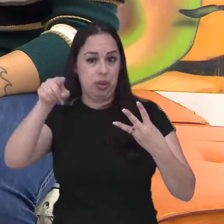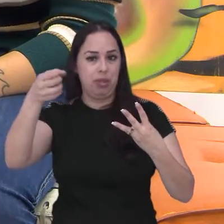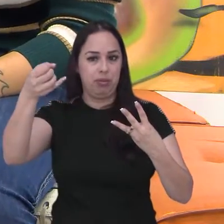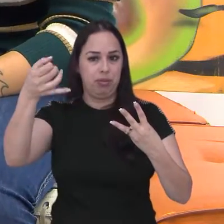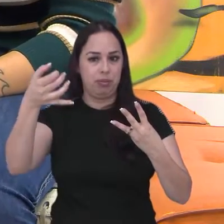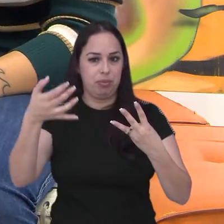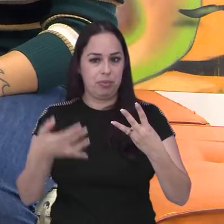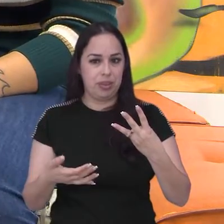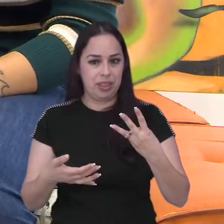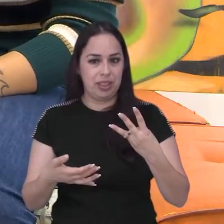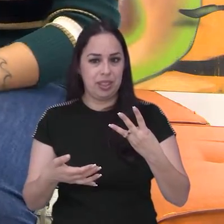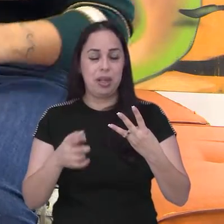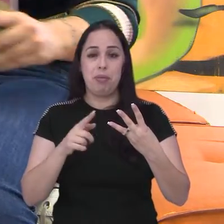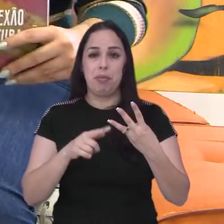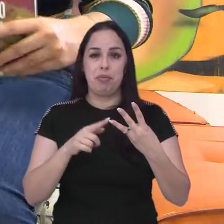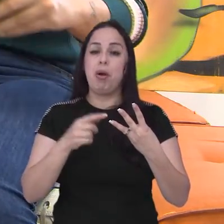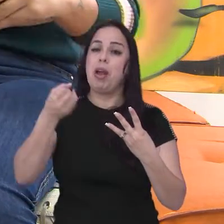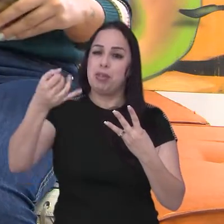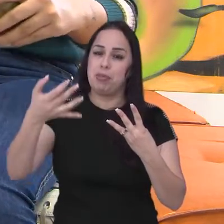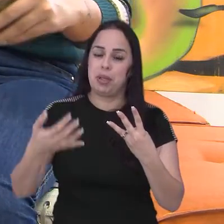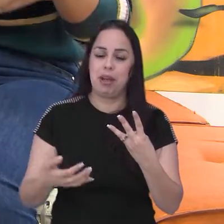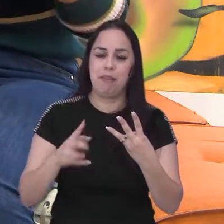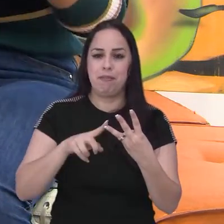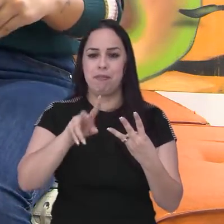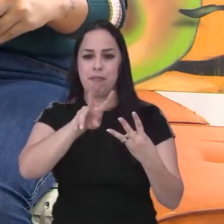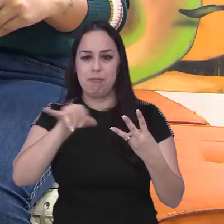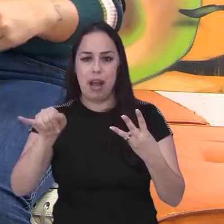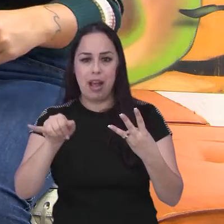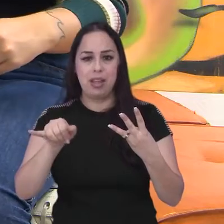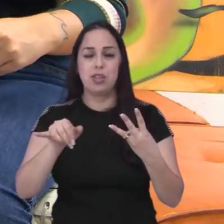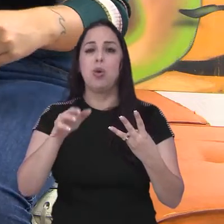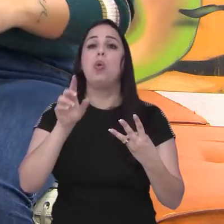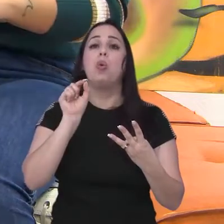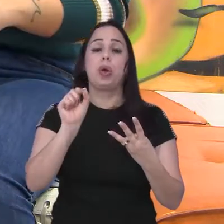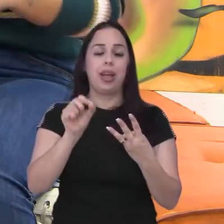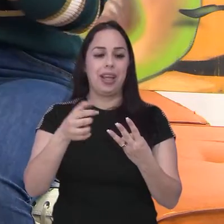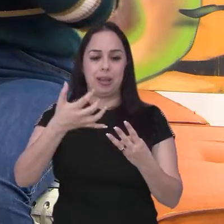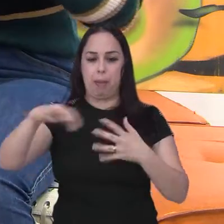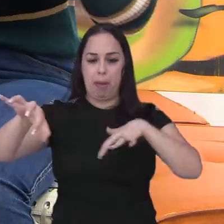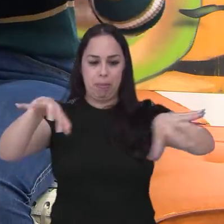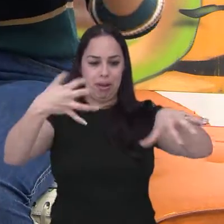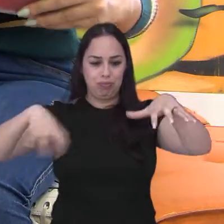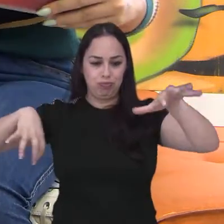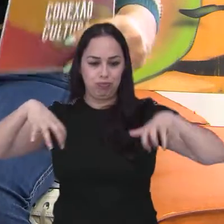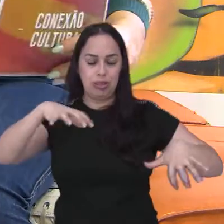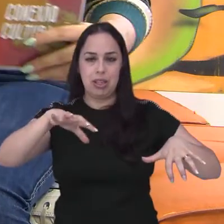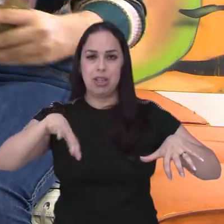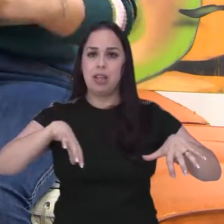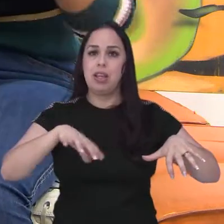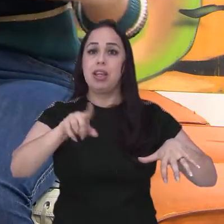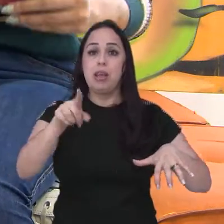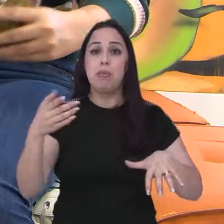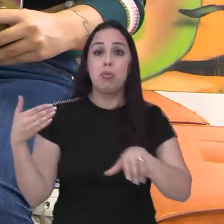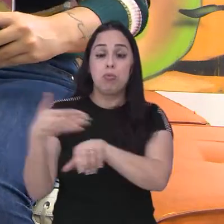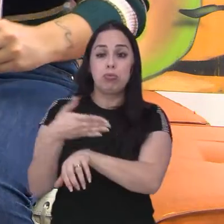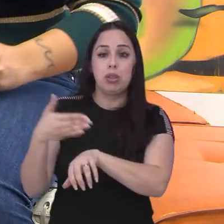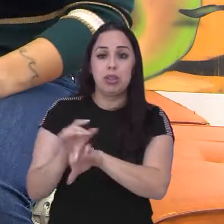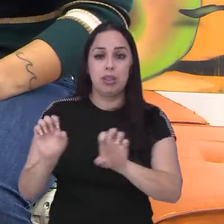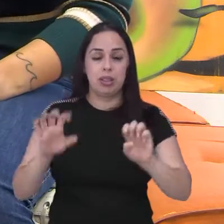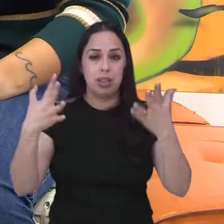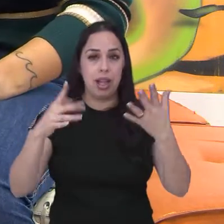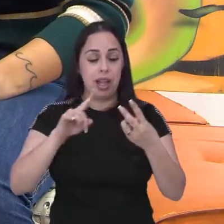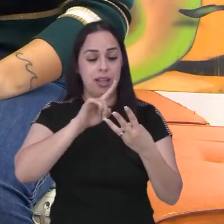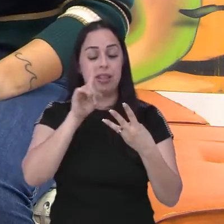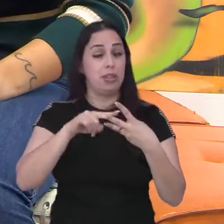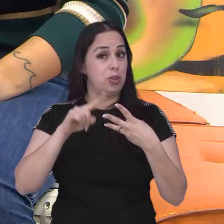último bloco, vocês esperam que a gente vai centralizar nesse assunto da descentralização e para o pessoal participar dos